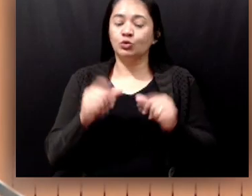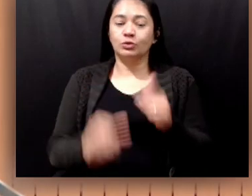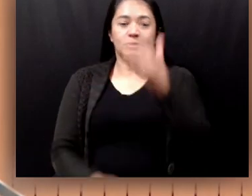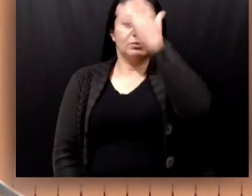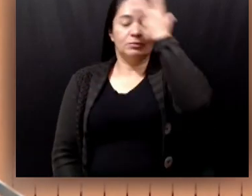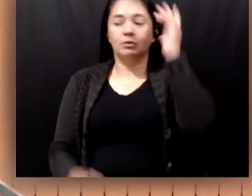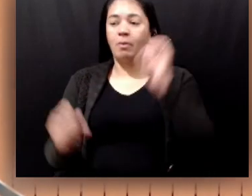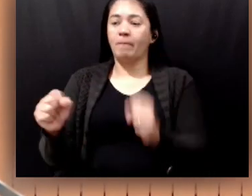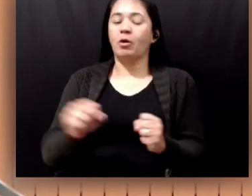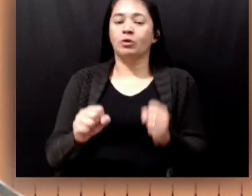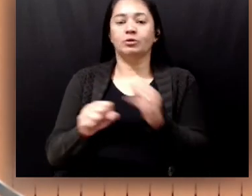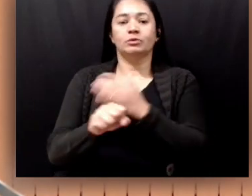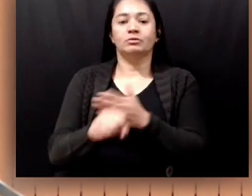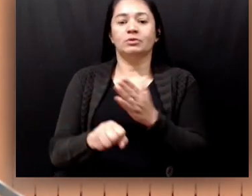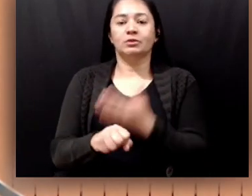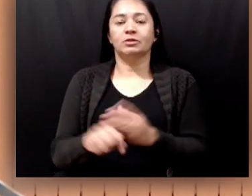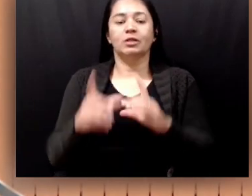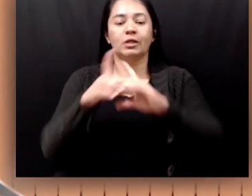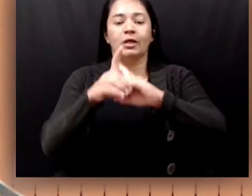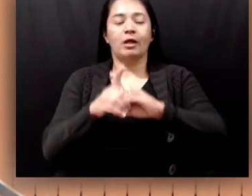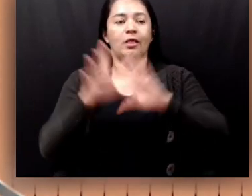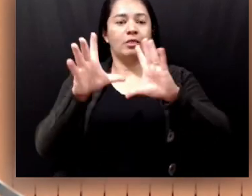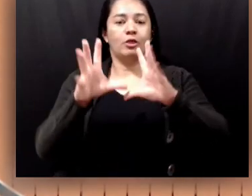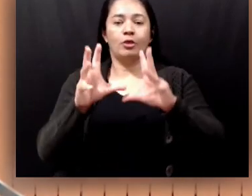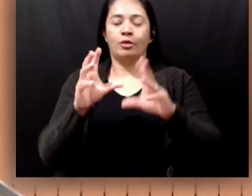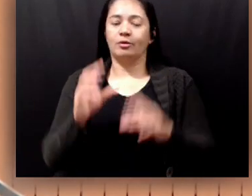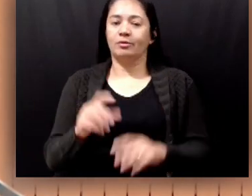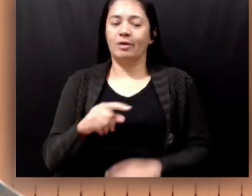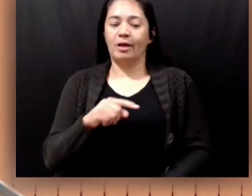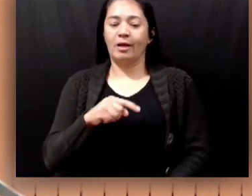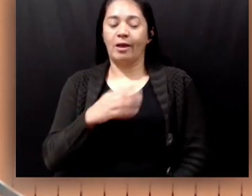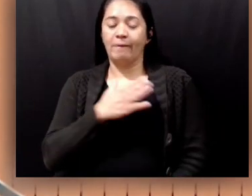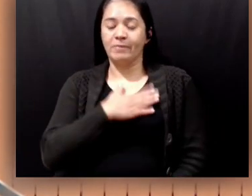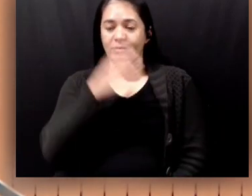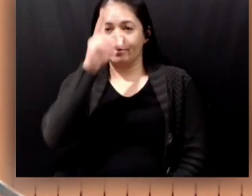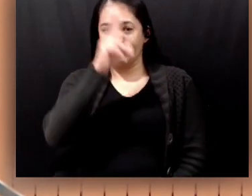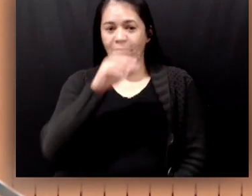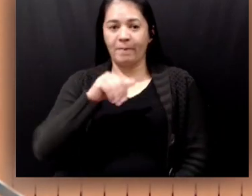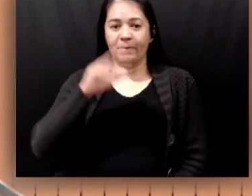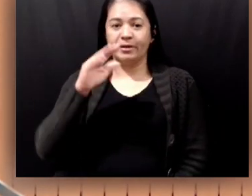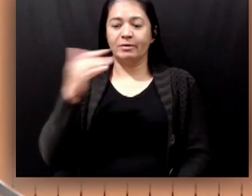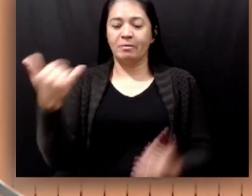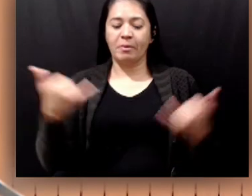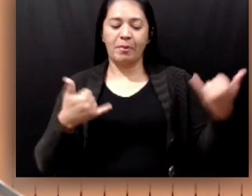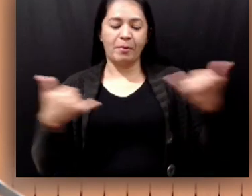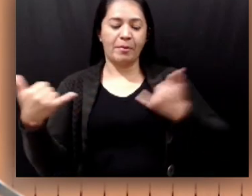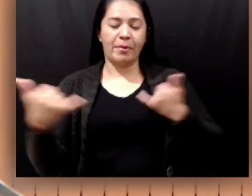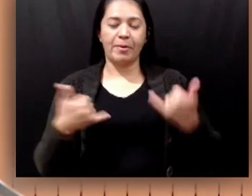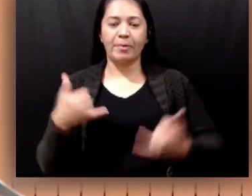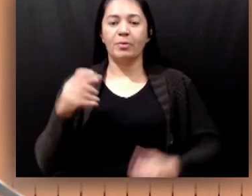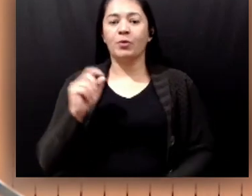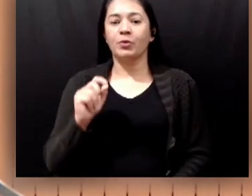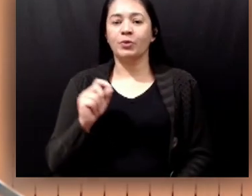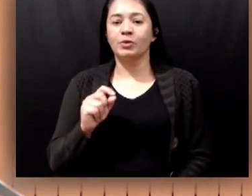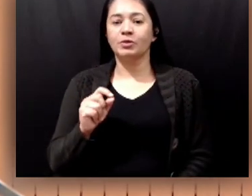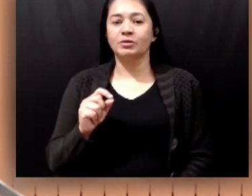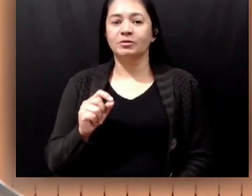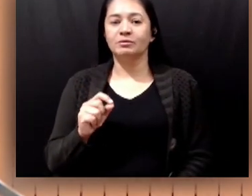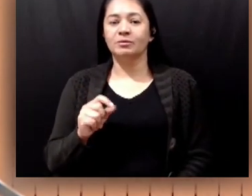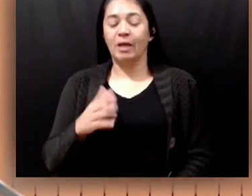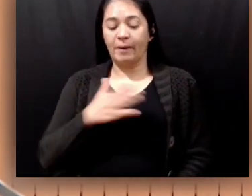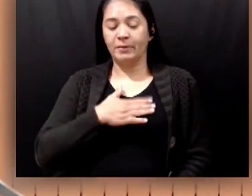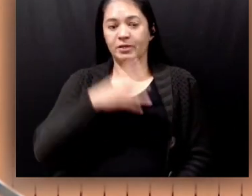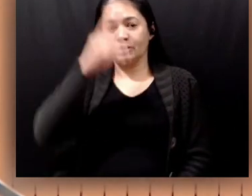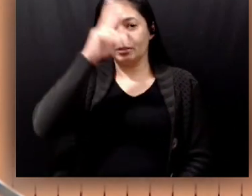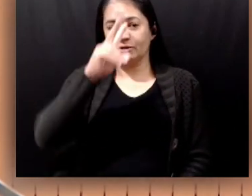extremamente democrático, e a minha história, cada vez mais eu tenho recebido mensagens e tal, a minha história realmente, acho que ela é inspiradora. Eu